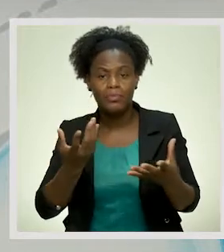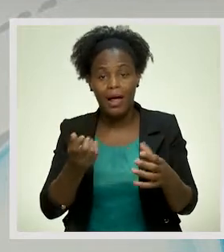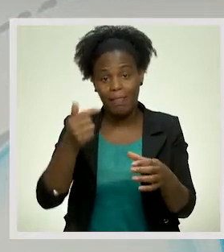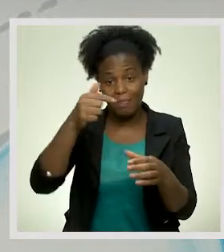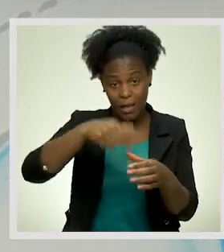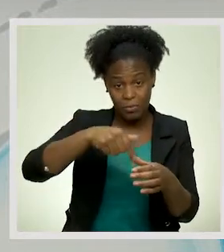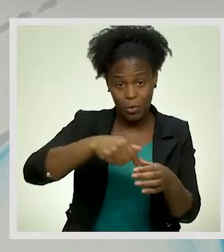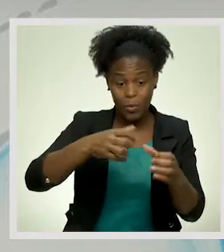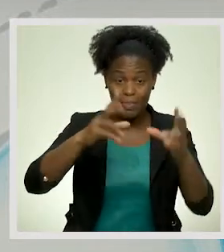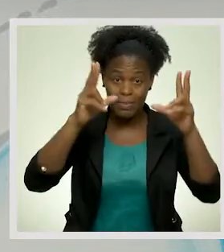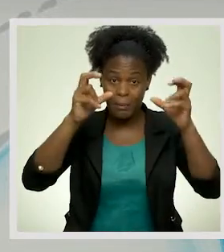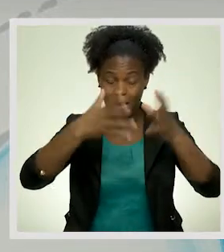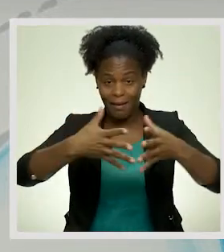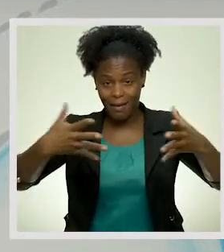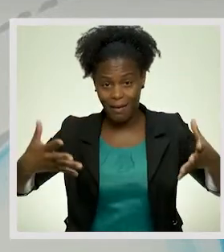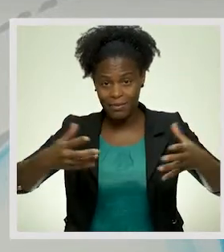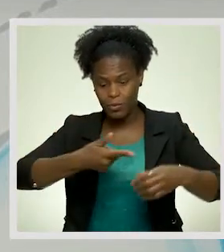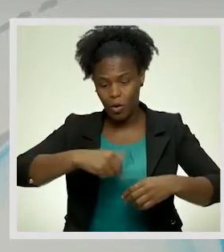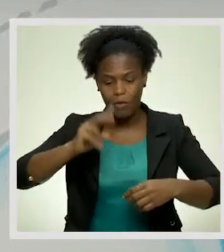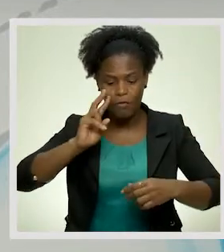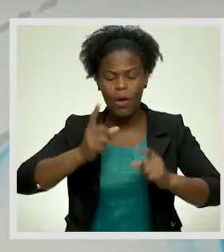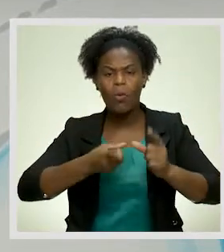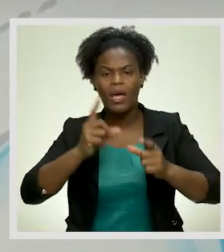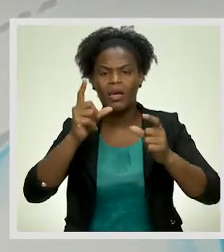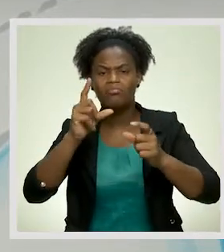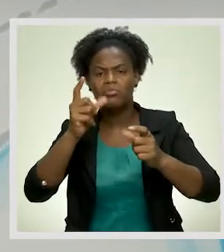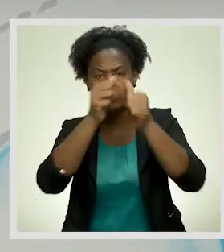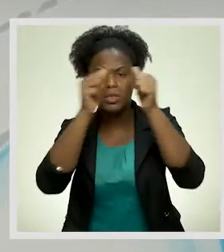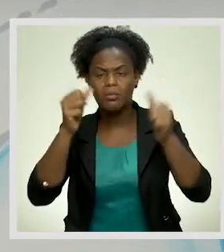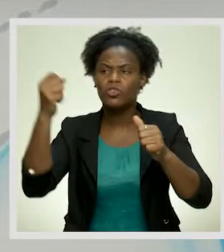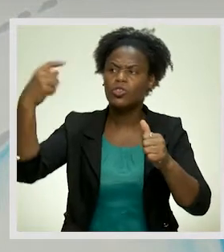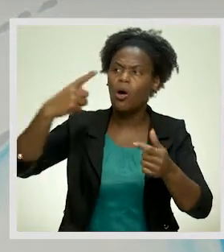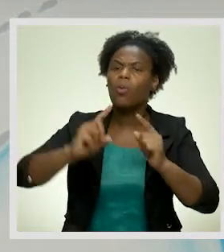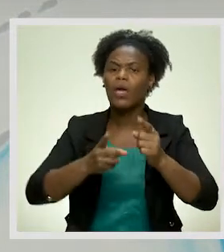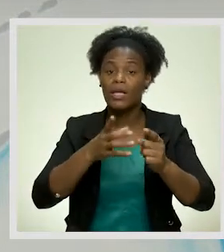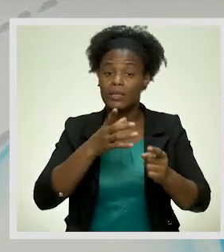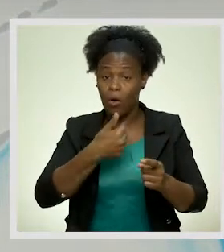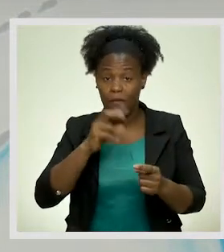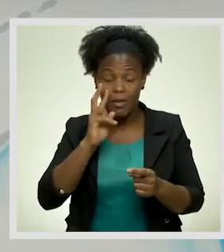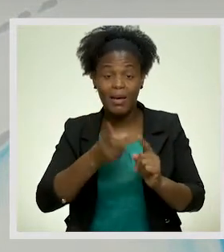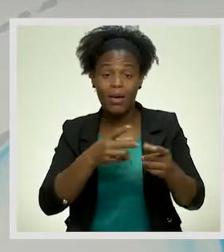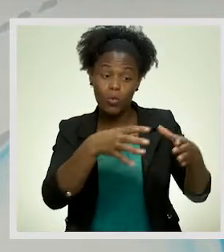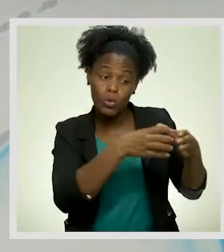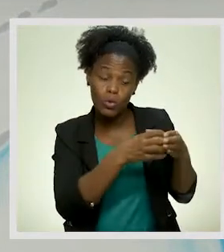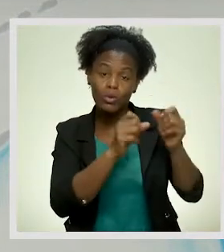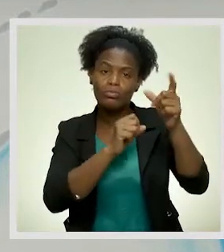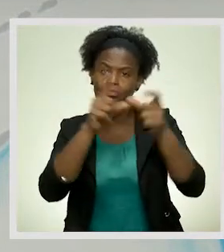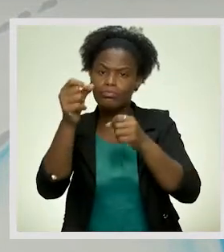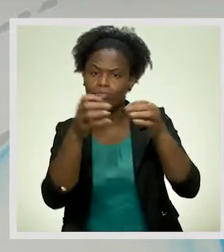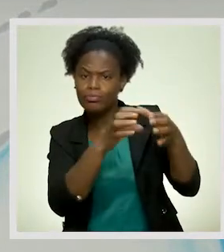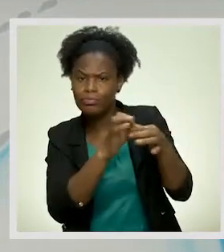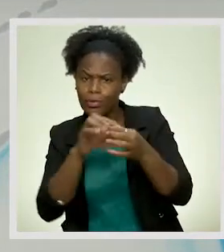desse grande tema, nós vimos o conceito do sistema solar, que é um conjunto de astros que giram